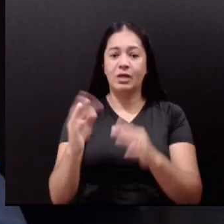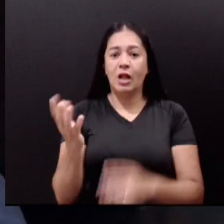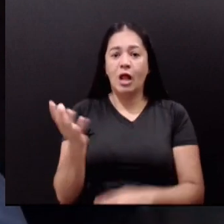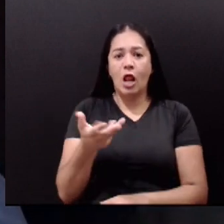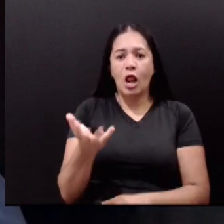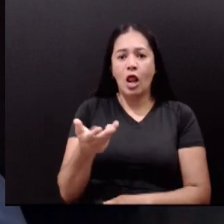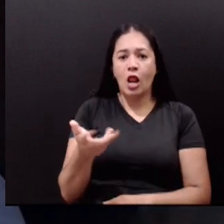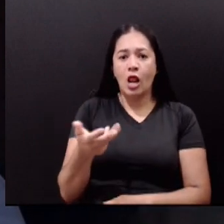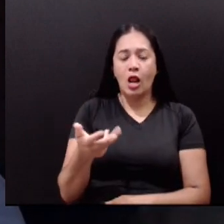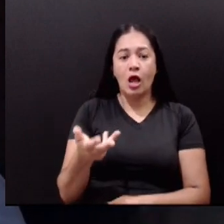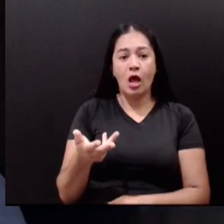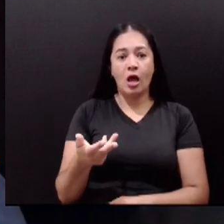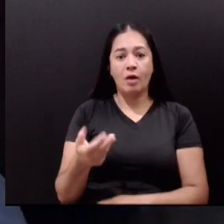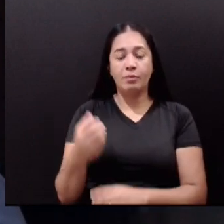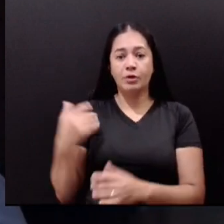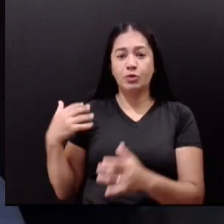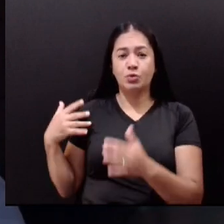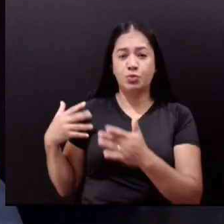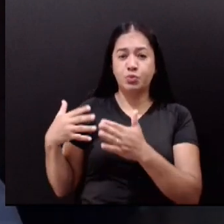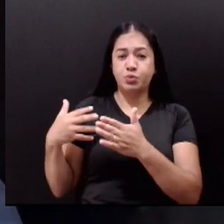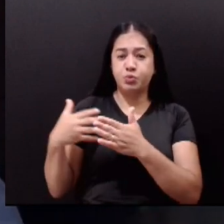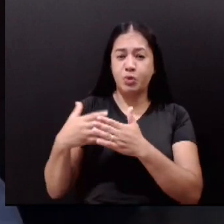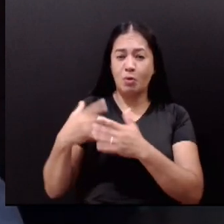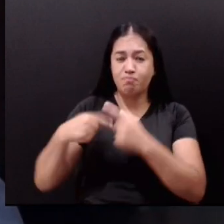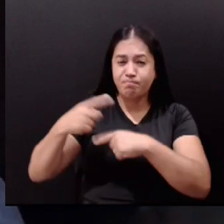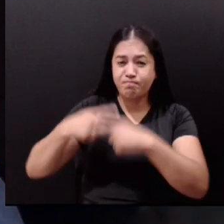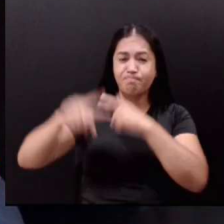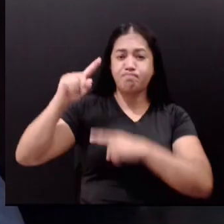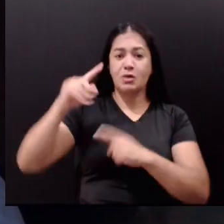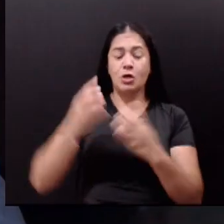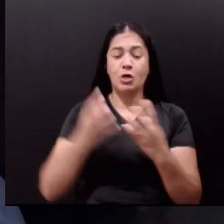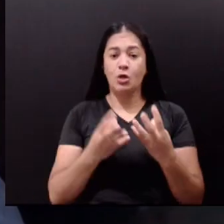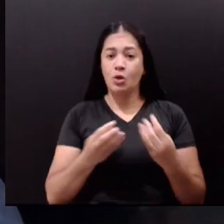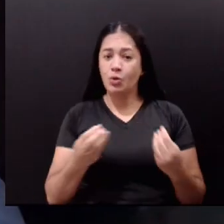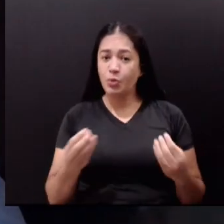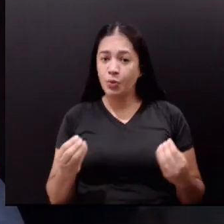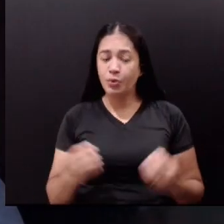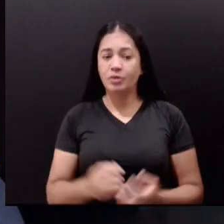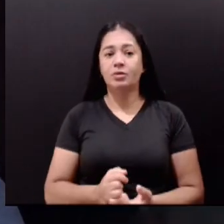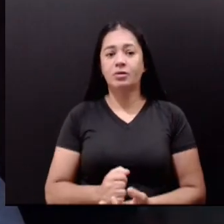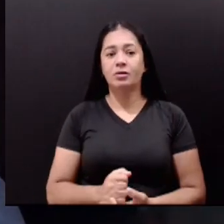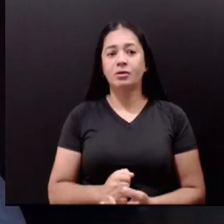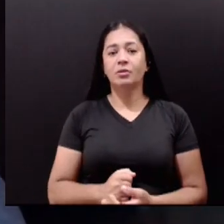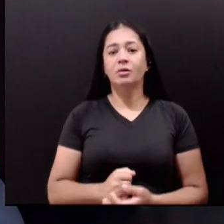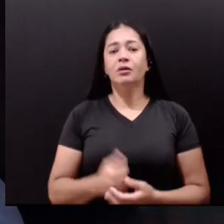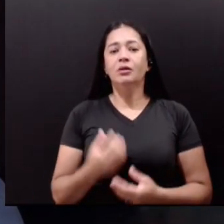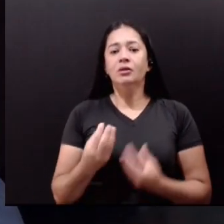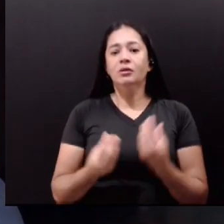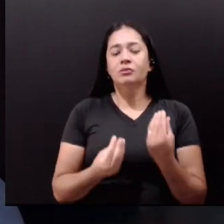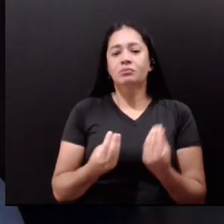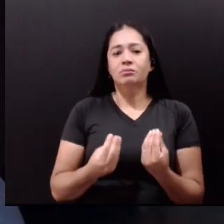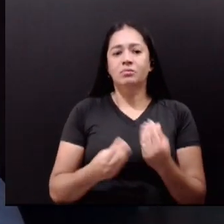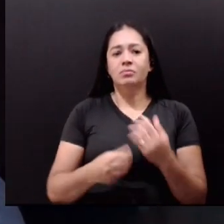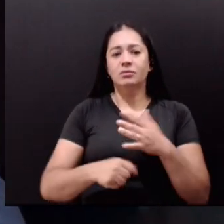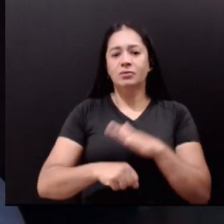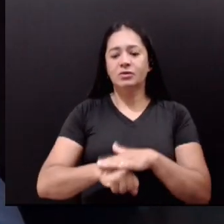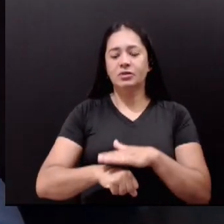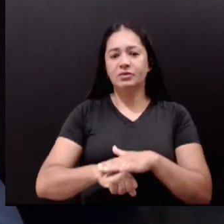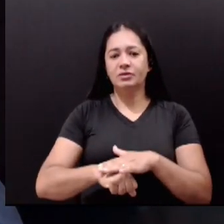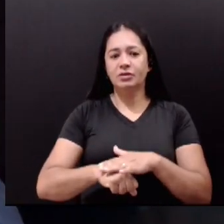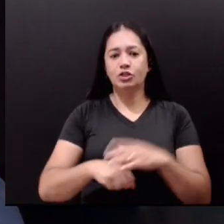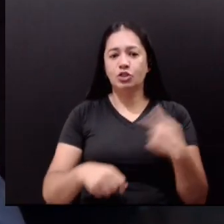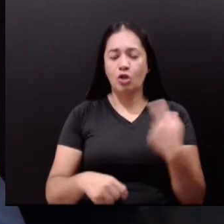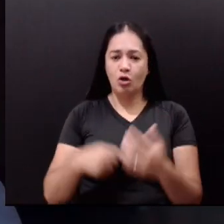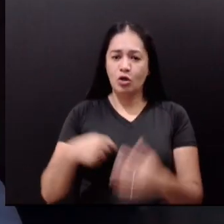últimos anos houve um avanço significativo, né. E como que faz nós pais, com todas as nossas obrigações, com todas as